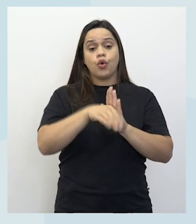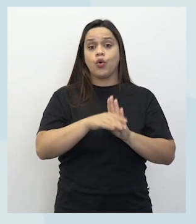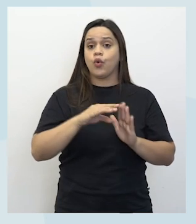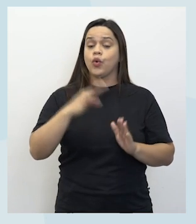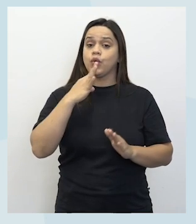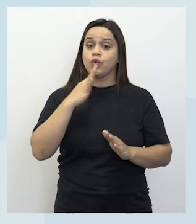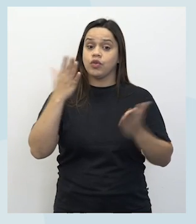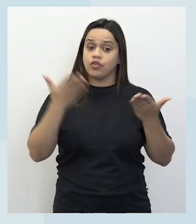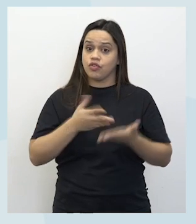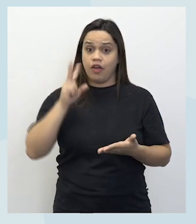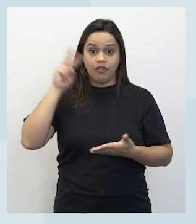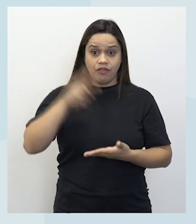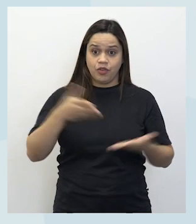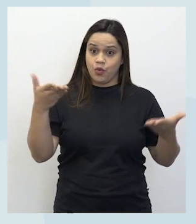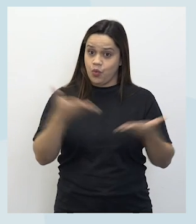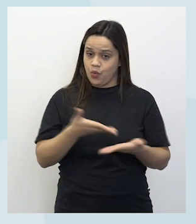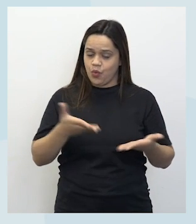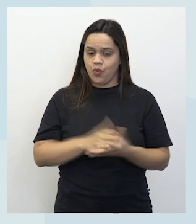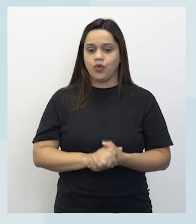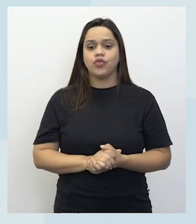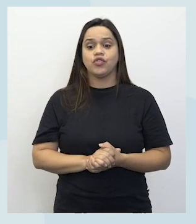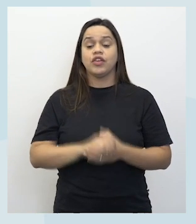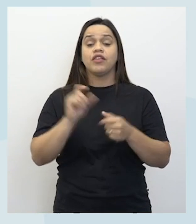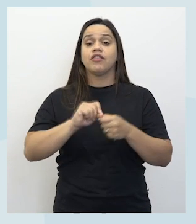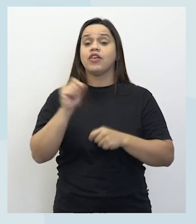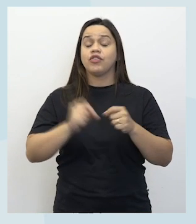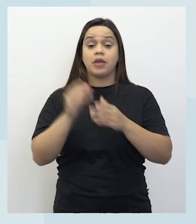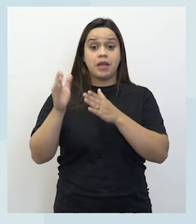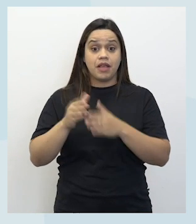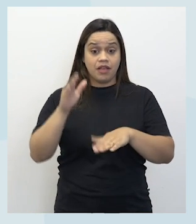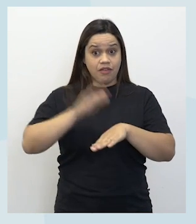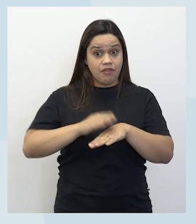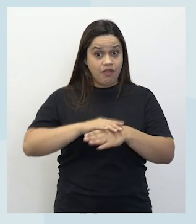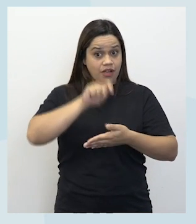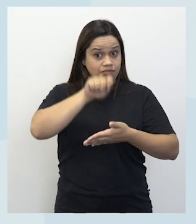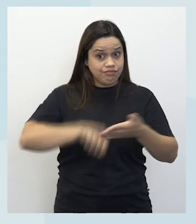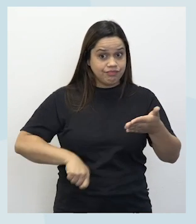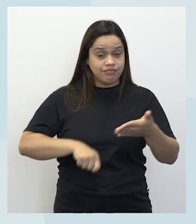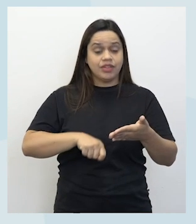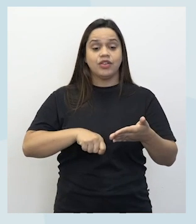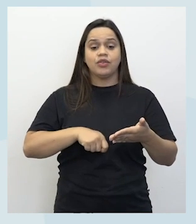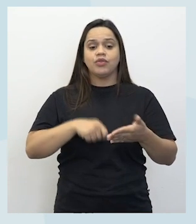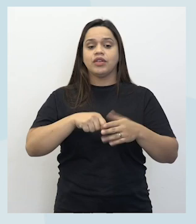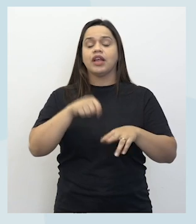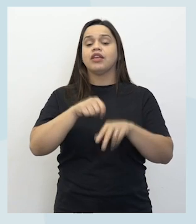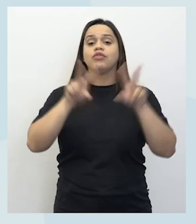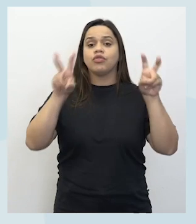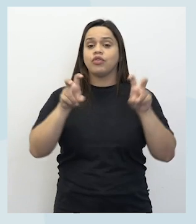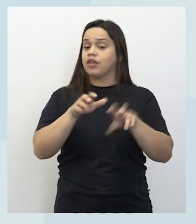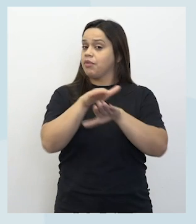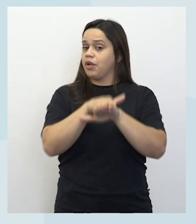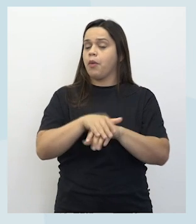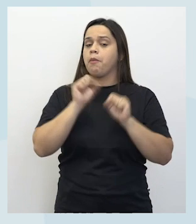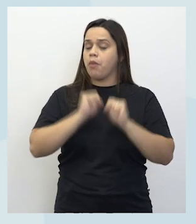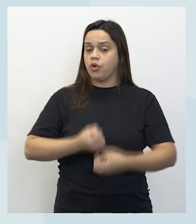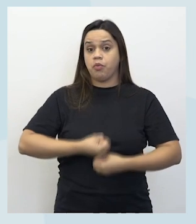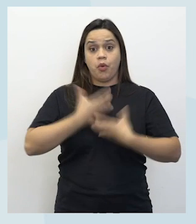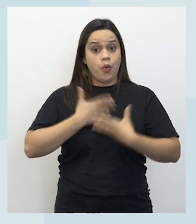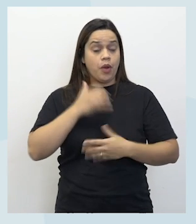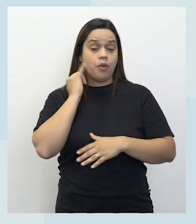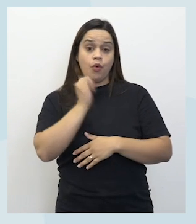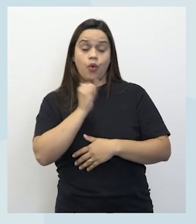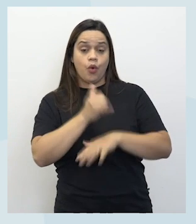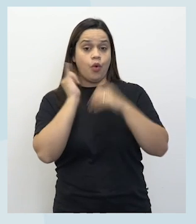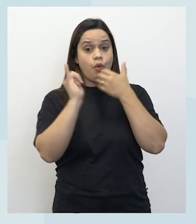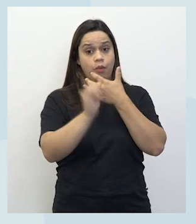reviu na aula de hoje. E produza algum texto sobre este tema, a tartaruga. Pode ser um poema, um conto, uma